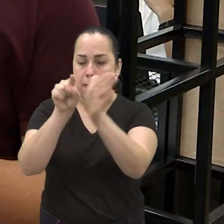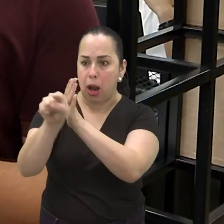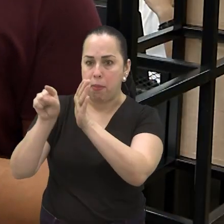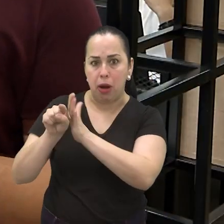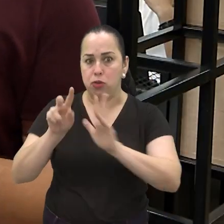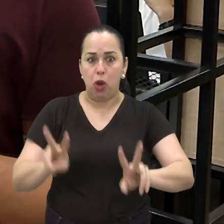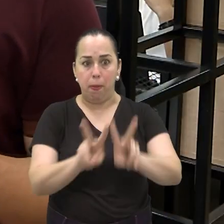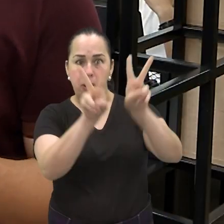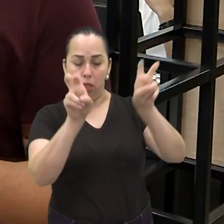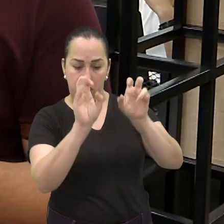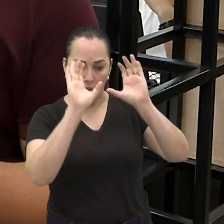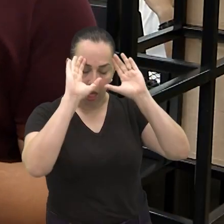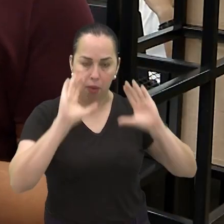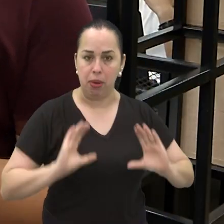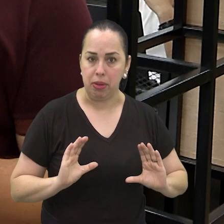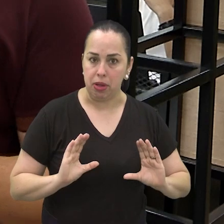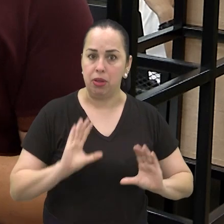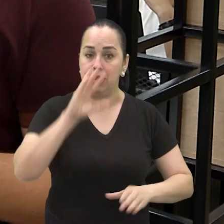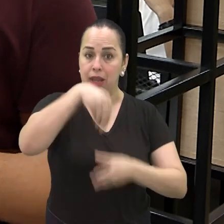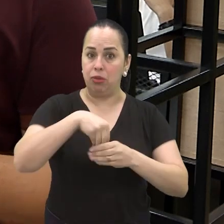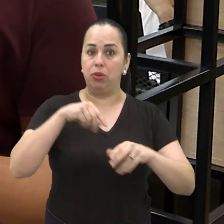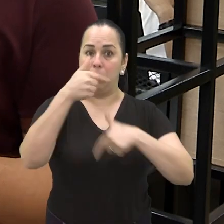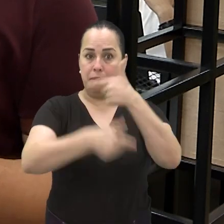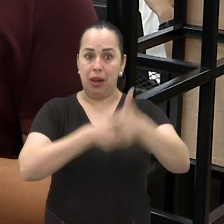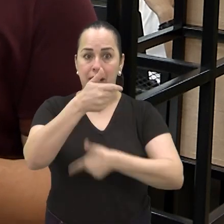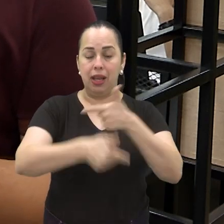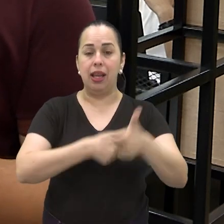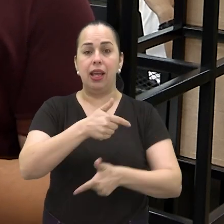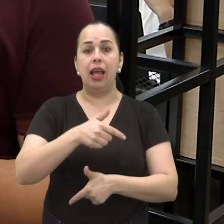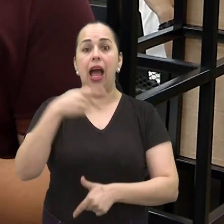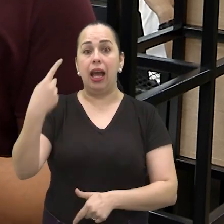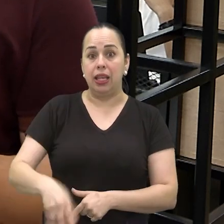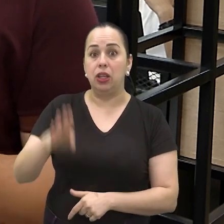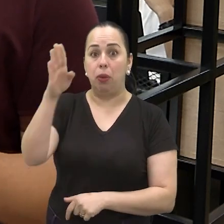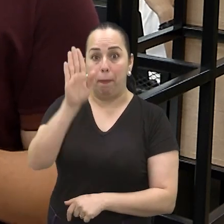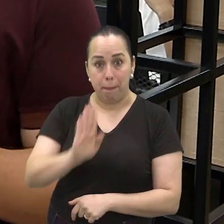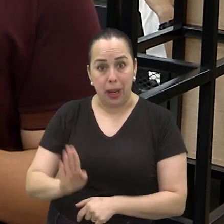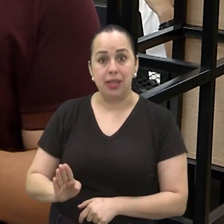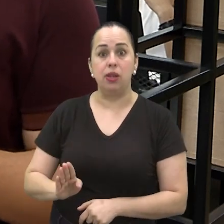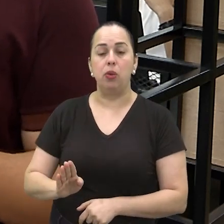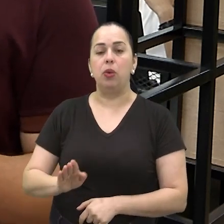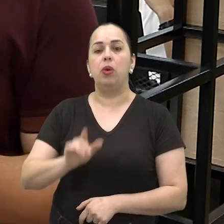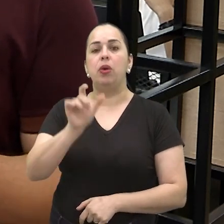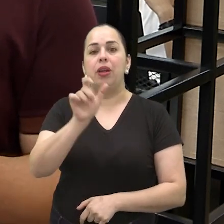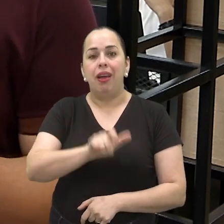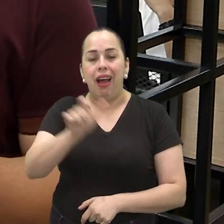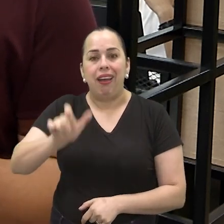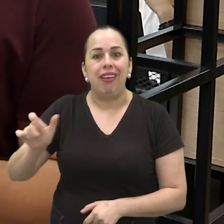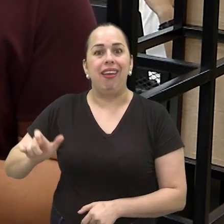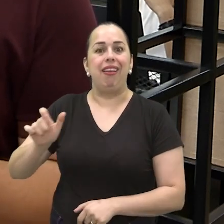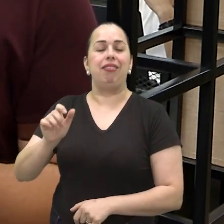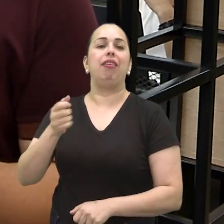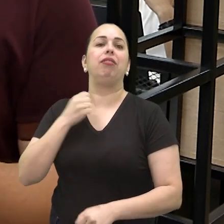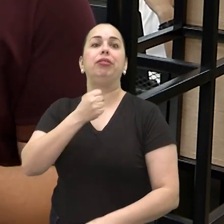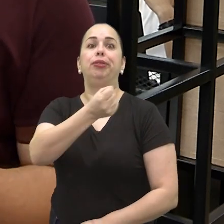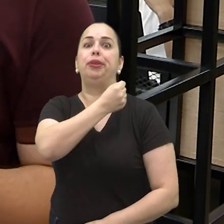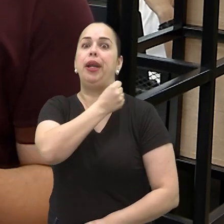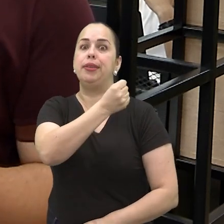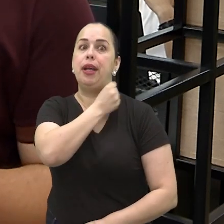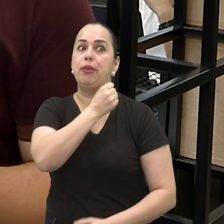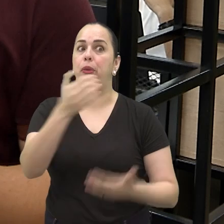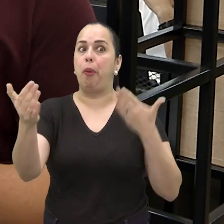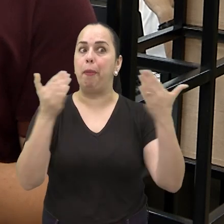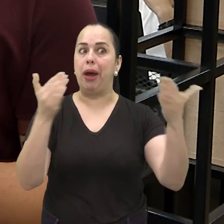consultoria de análise comportamental no trabalho, os trabalhadores brasileiros estão entre os 10 mais estressados de toda a